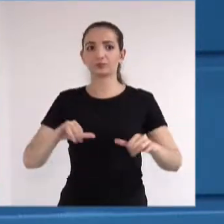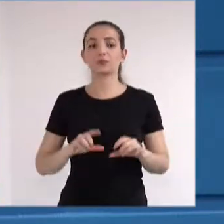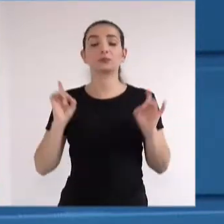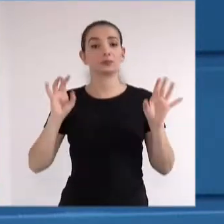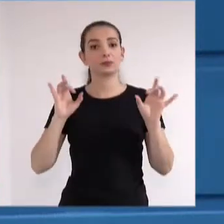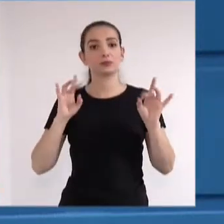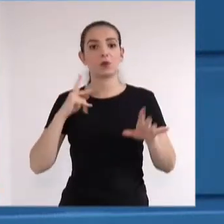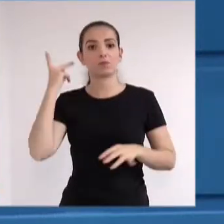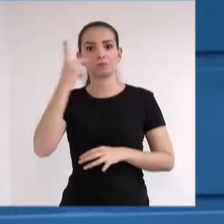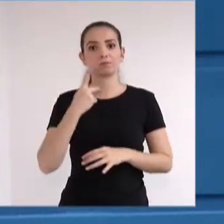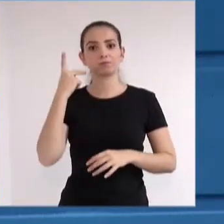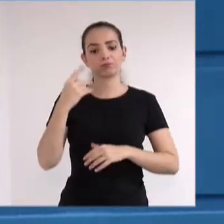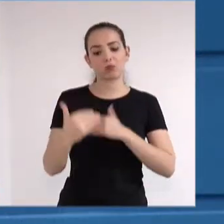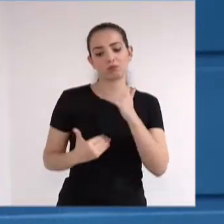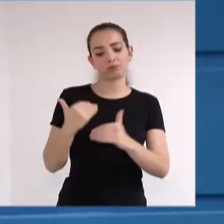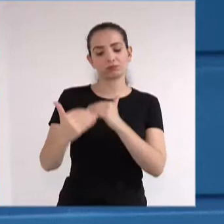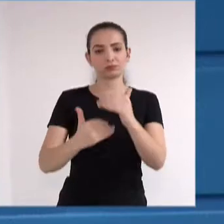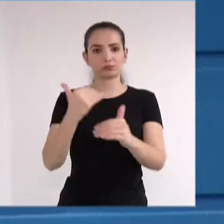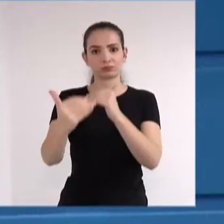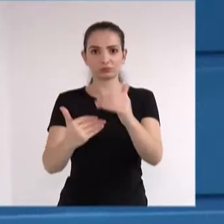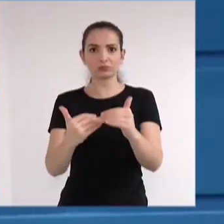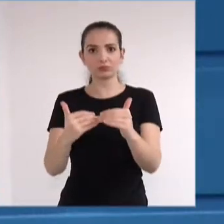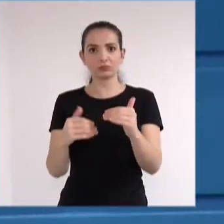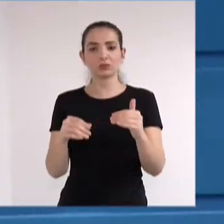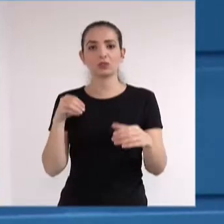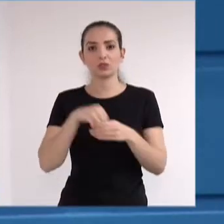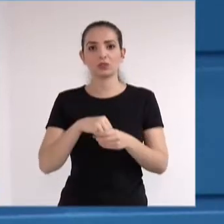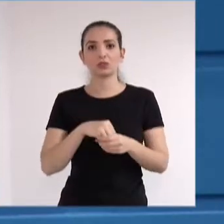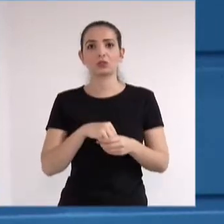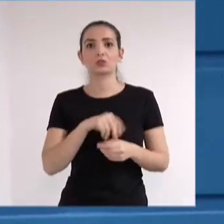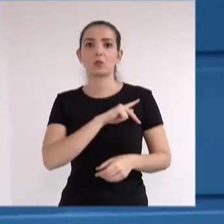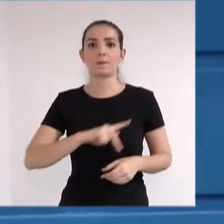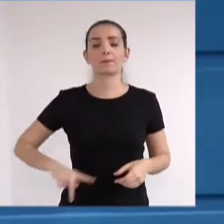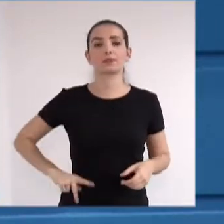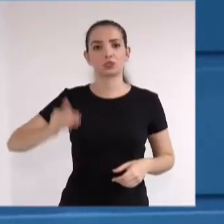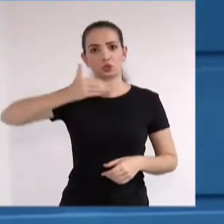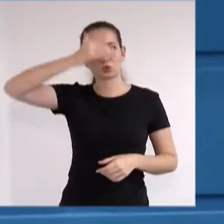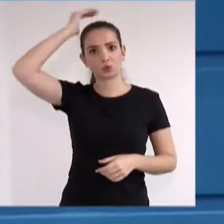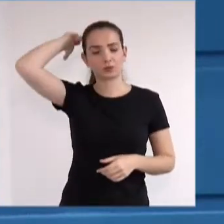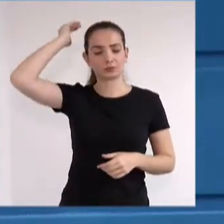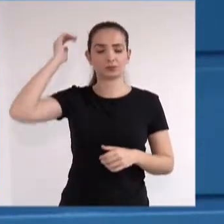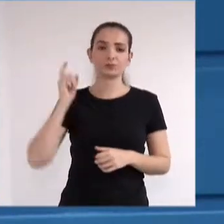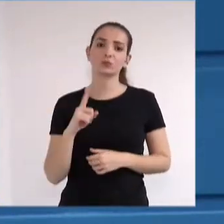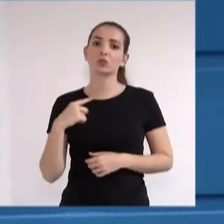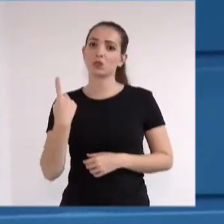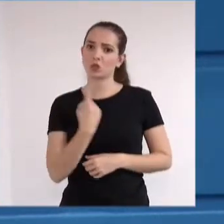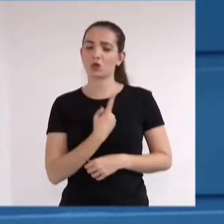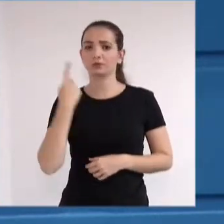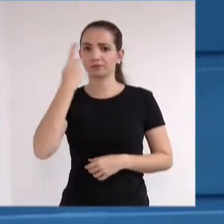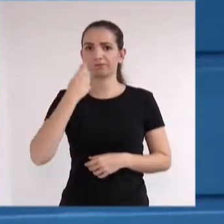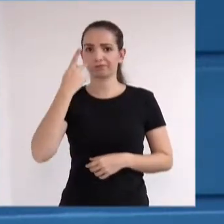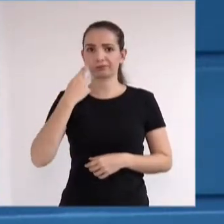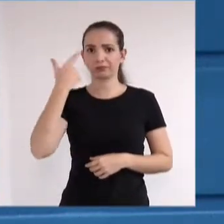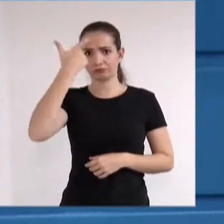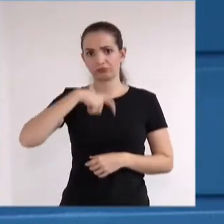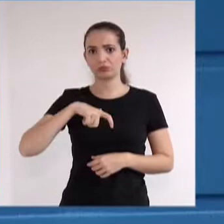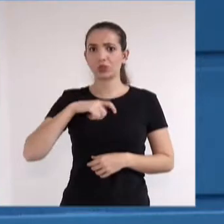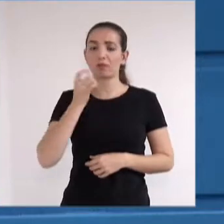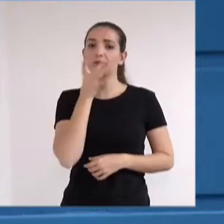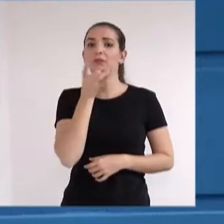política que foi desenvolvida a partir do governo Temer. E que a nossa política foi muito criticada, a política que o nosso governo